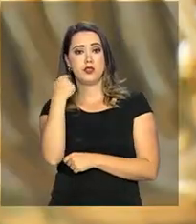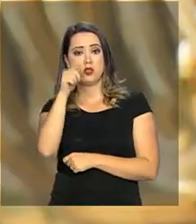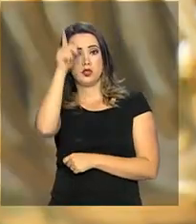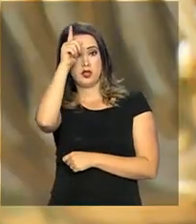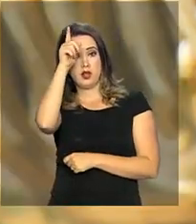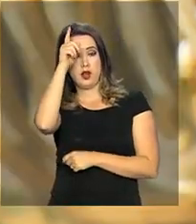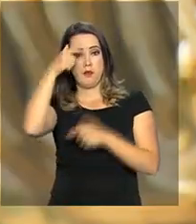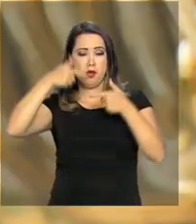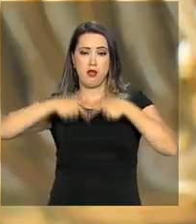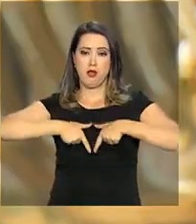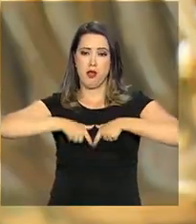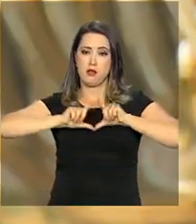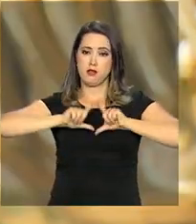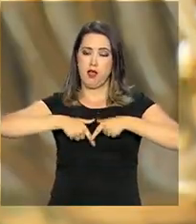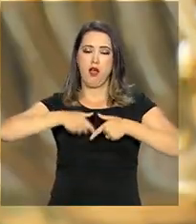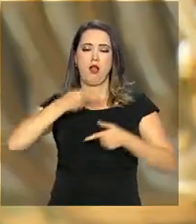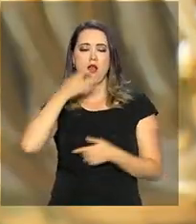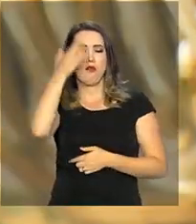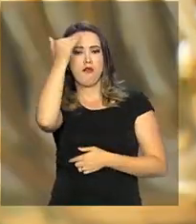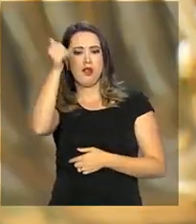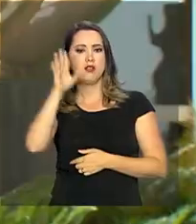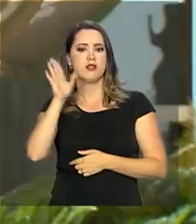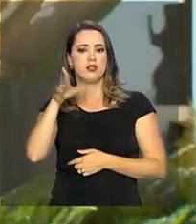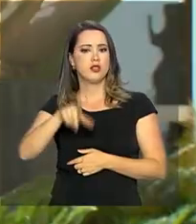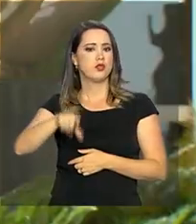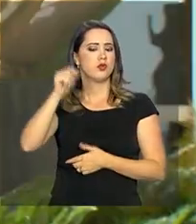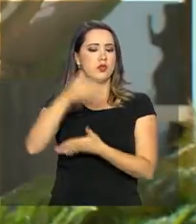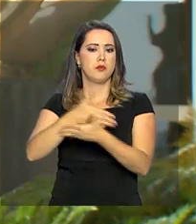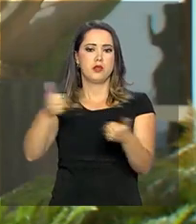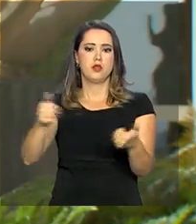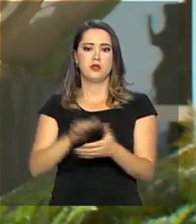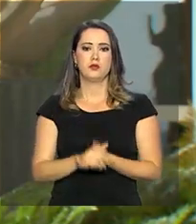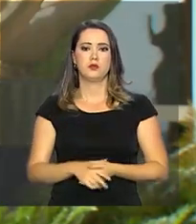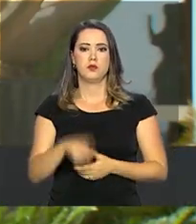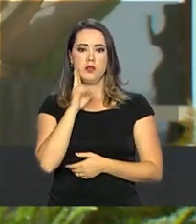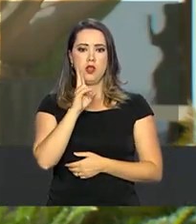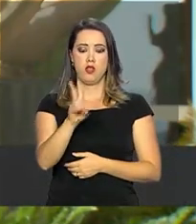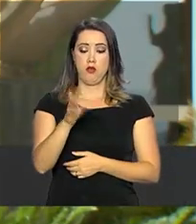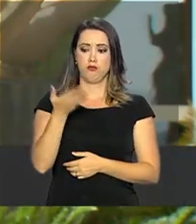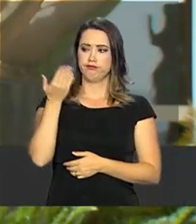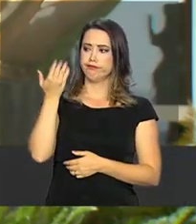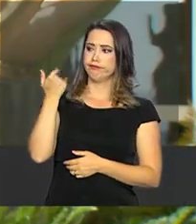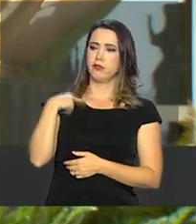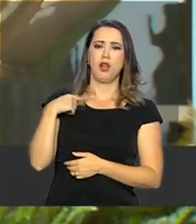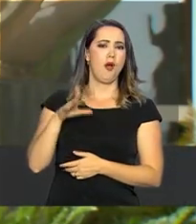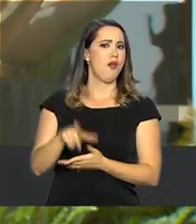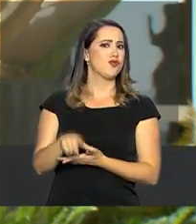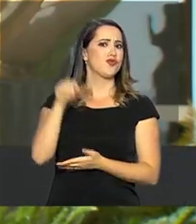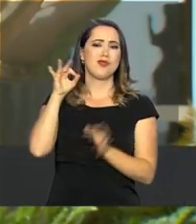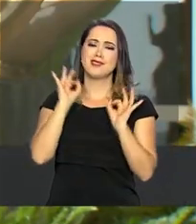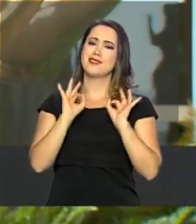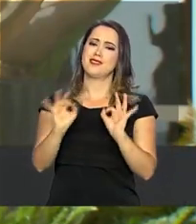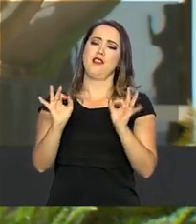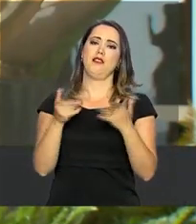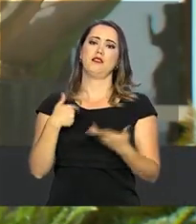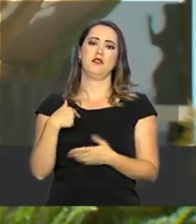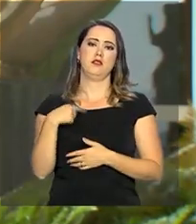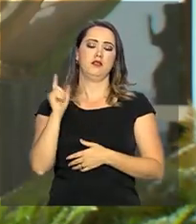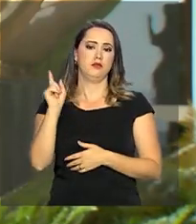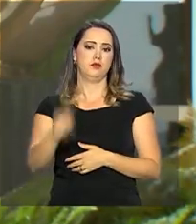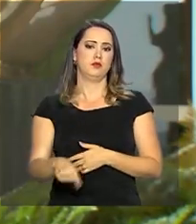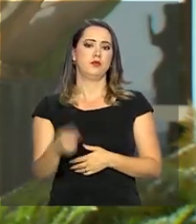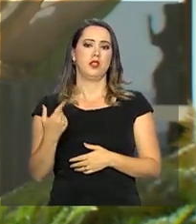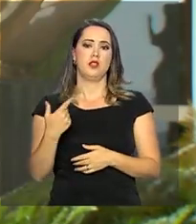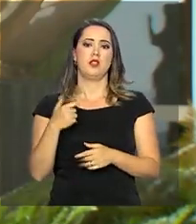não tem dúvidas de que fez a melhor escolha olhando para trás eu não tenho nenhuma dúvida de que eu tomei a decisão correta eu acho que